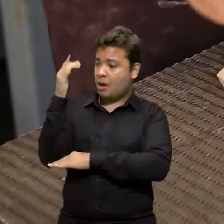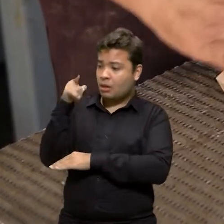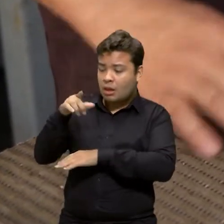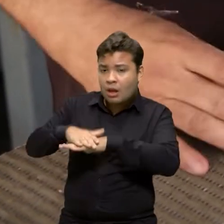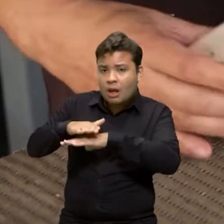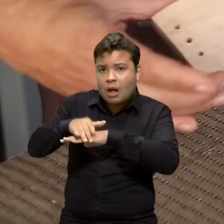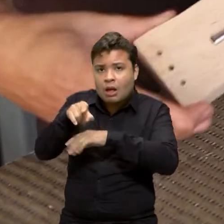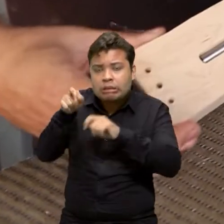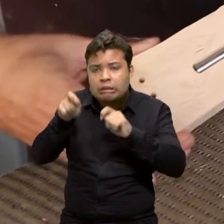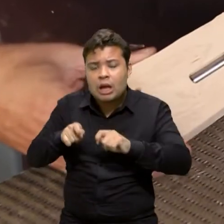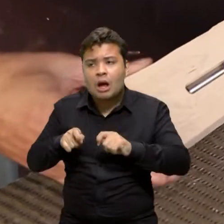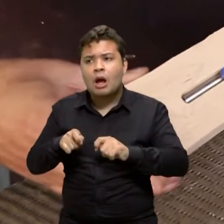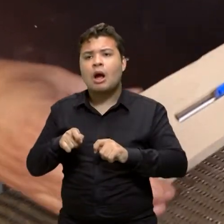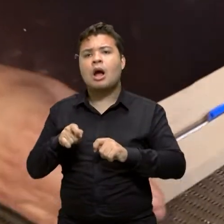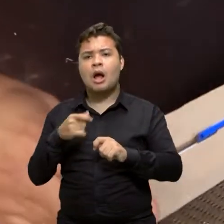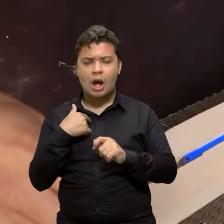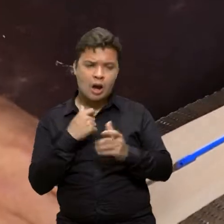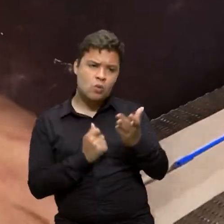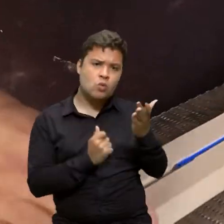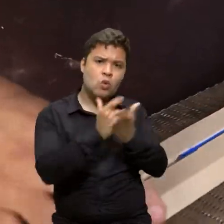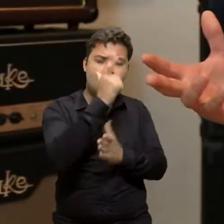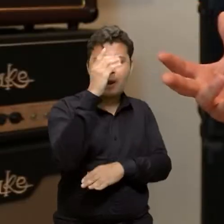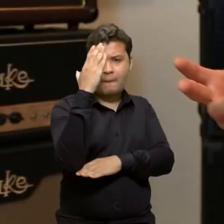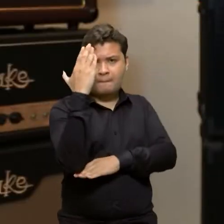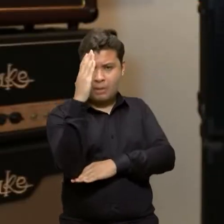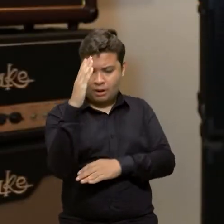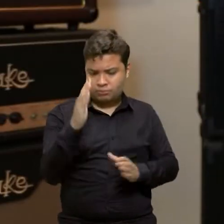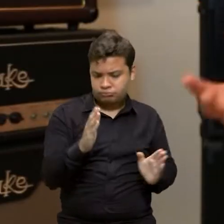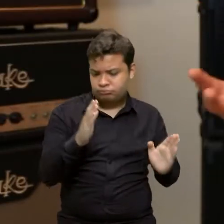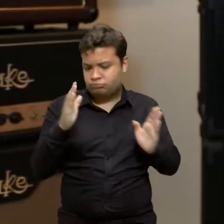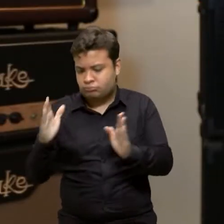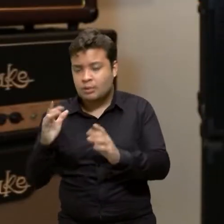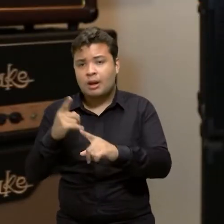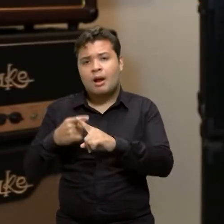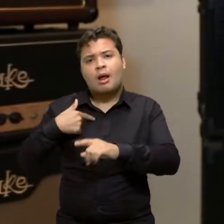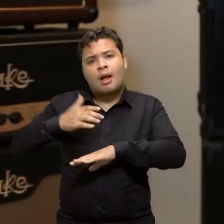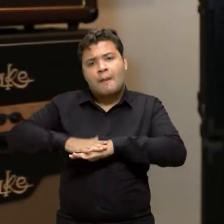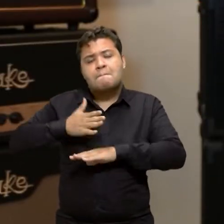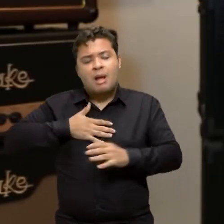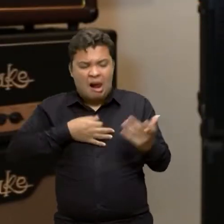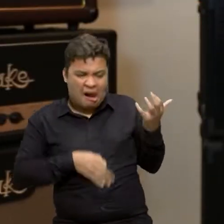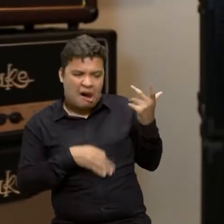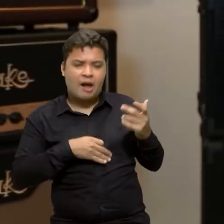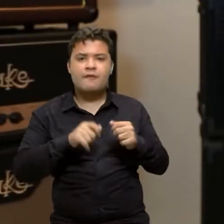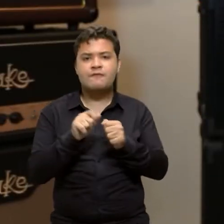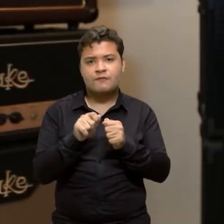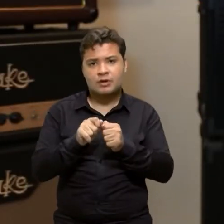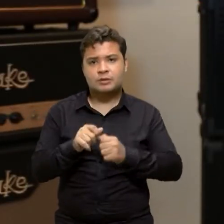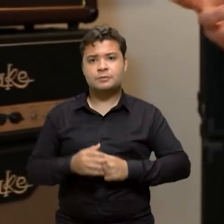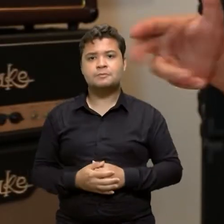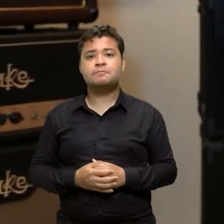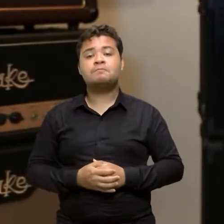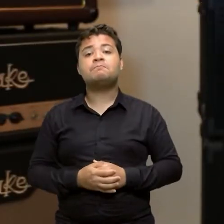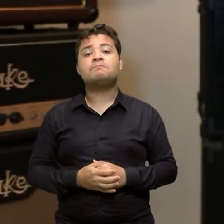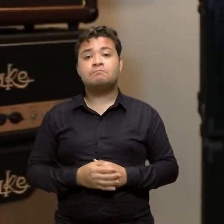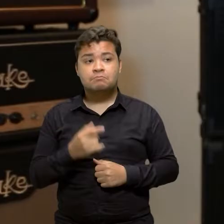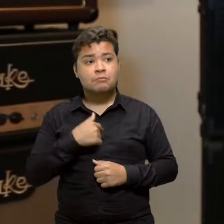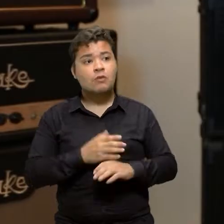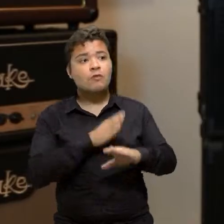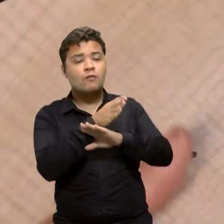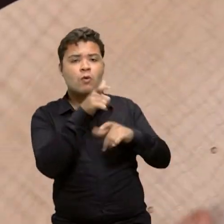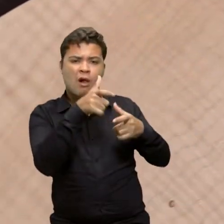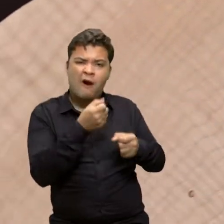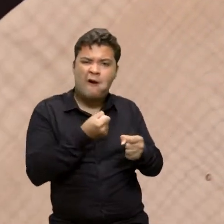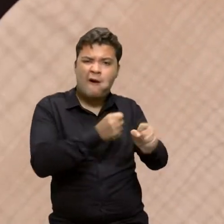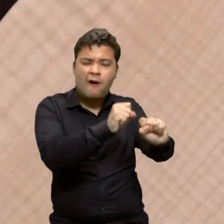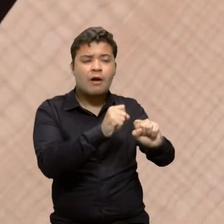madeira, eu fui atrás de comprar um pedaço de madeira, eu falei, vou fazer minha própria guitarra. E fui na marcenaria, pedi pro rapaz, liga a máquina, deixa eu cortar